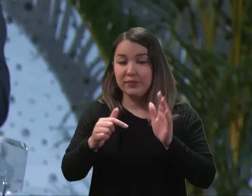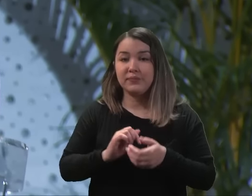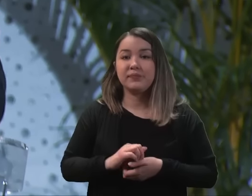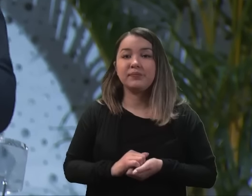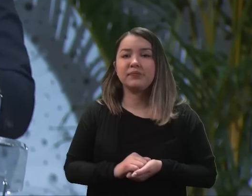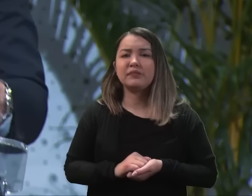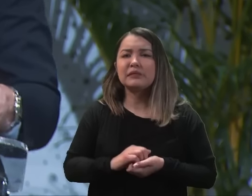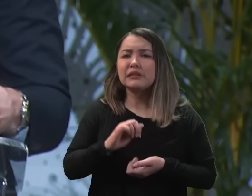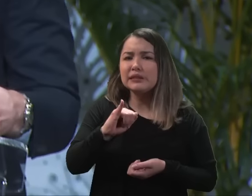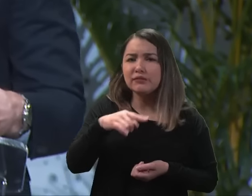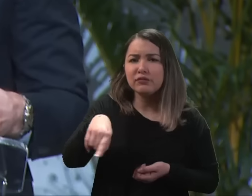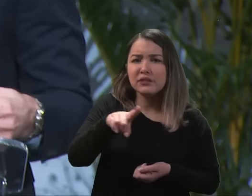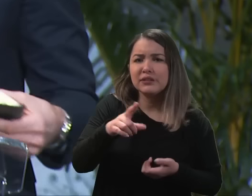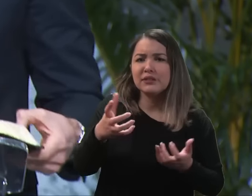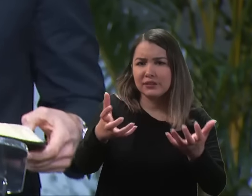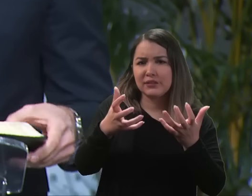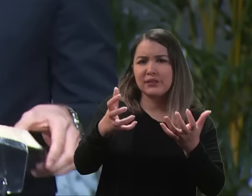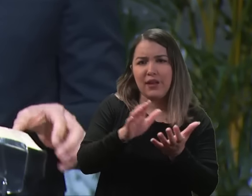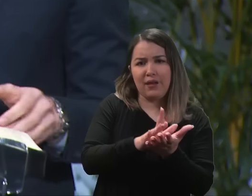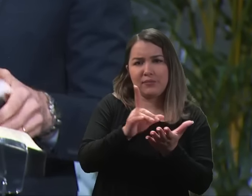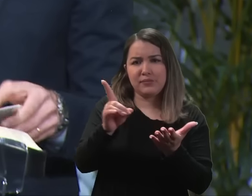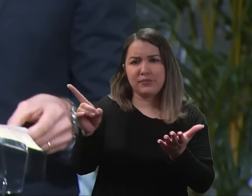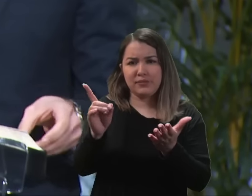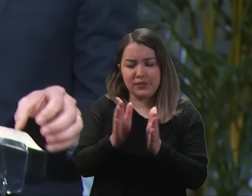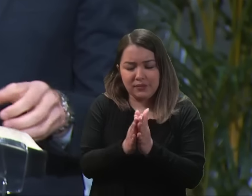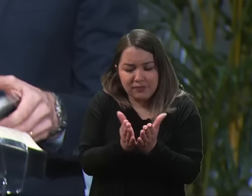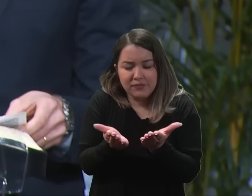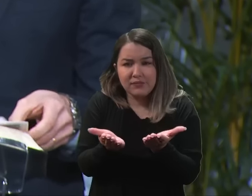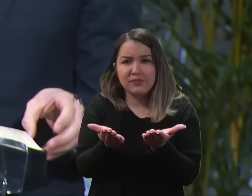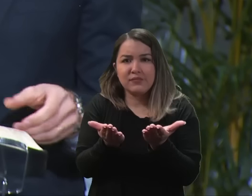Se você quiser, abra a palavra do Senhor comigo.